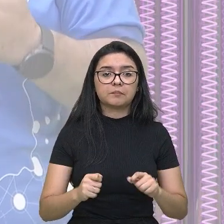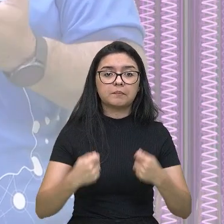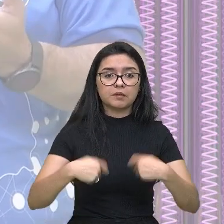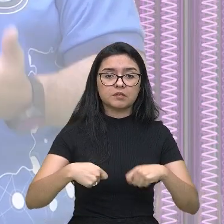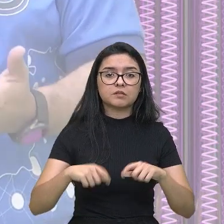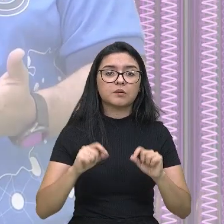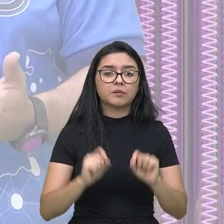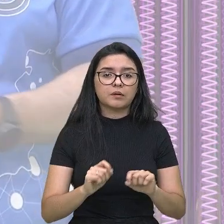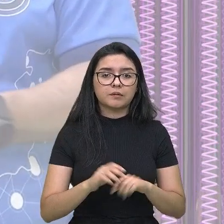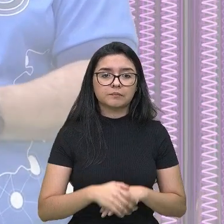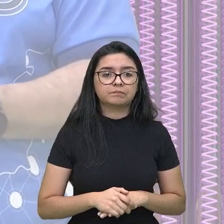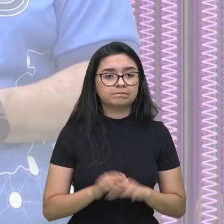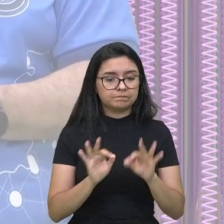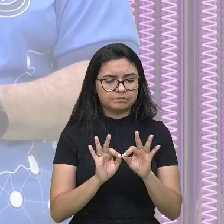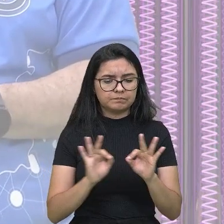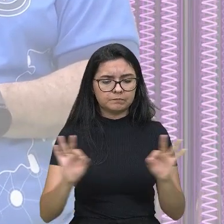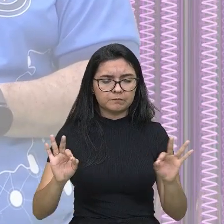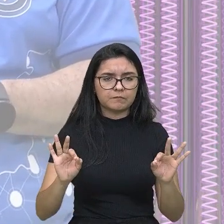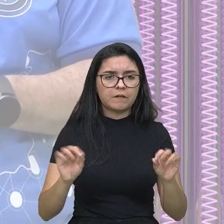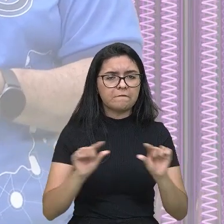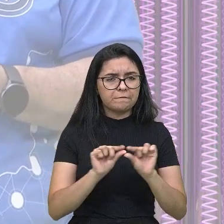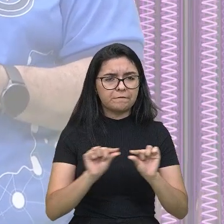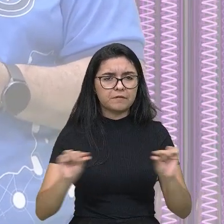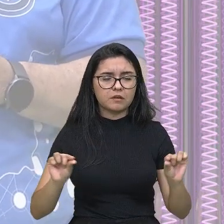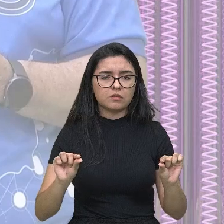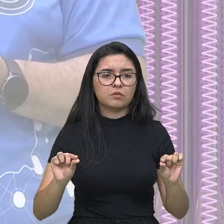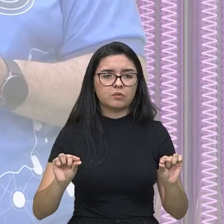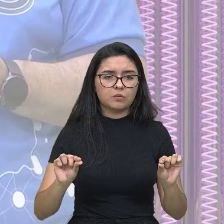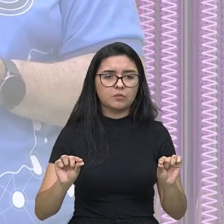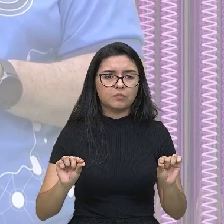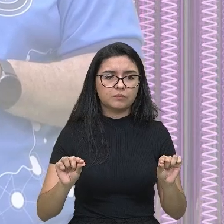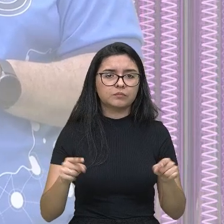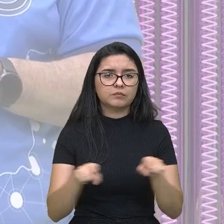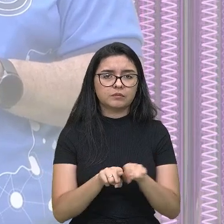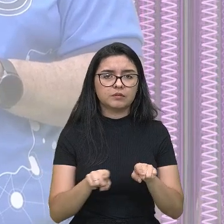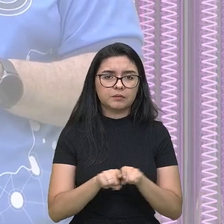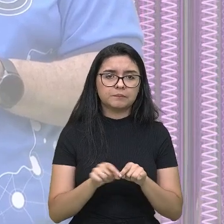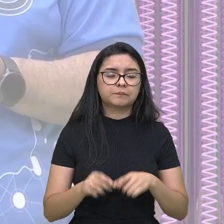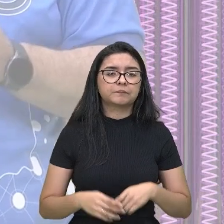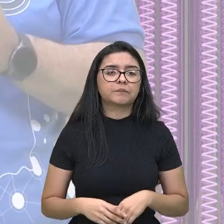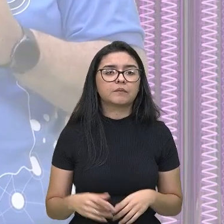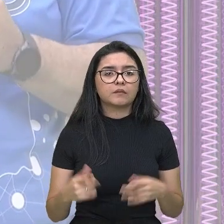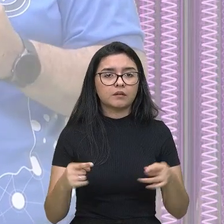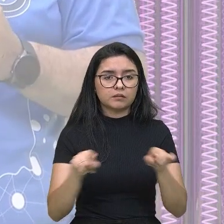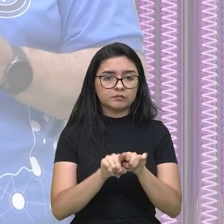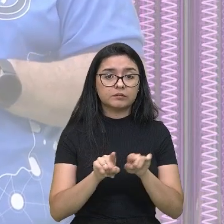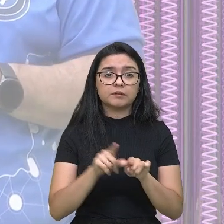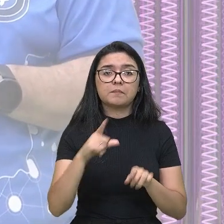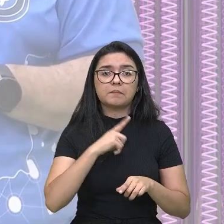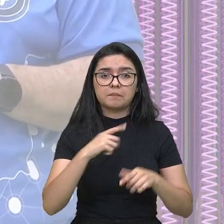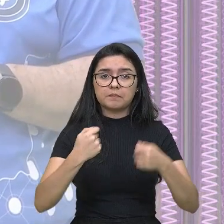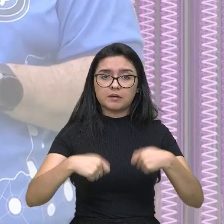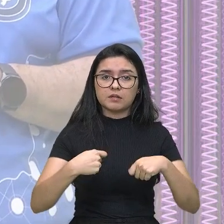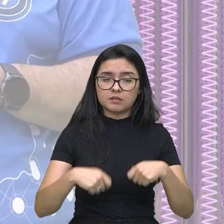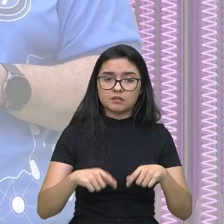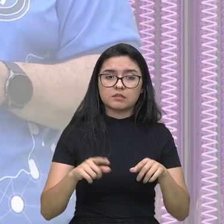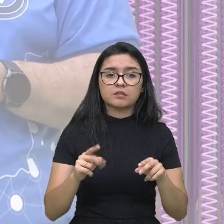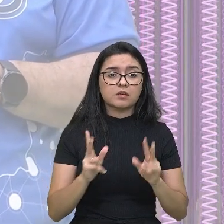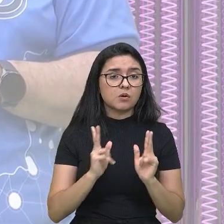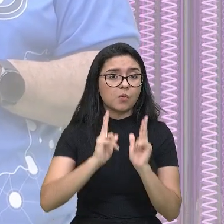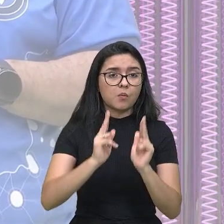traço fino, preferencialmente, com uma setinha, com seta nas duas extremidades, como você está vendo